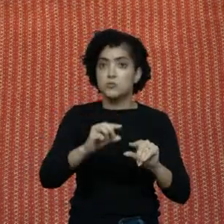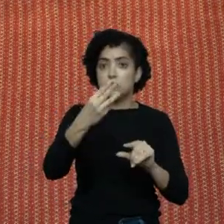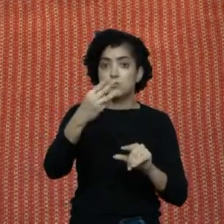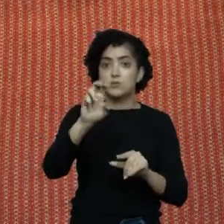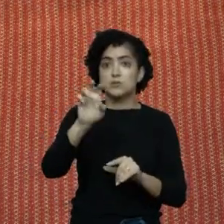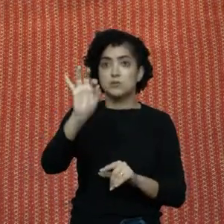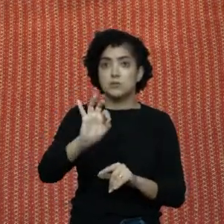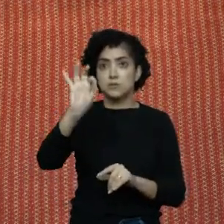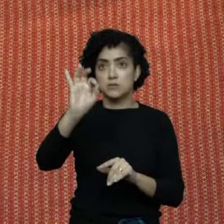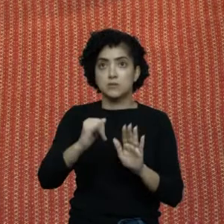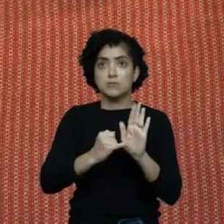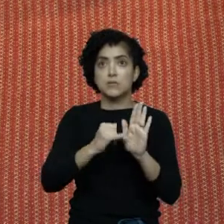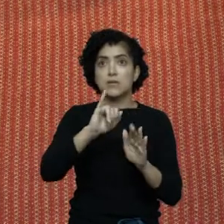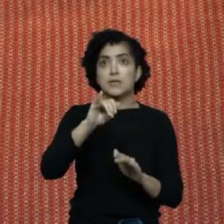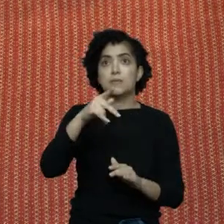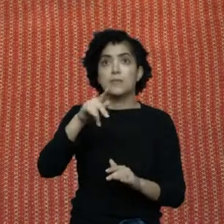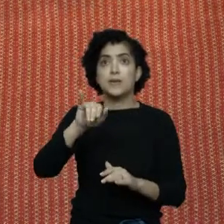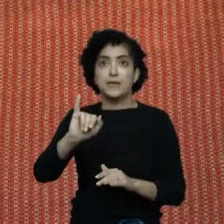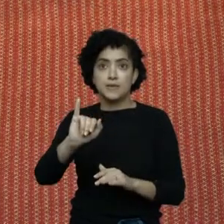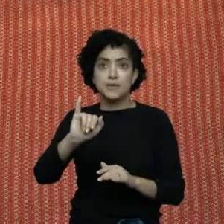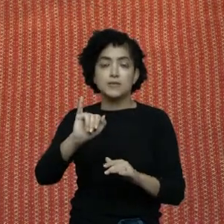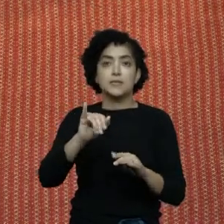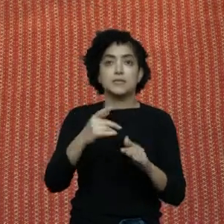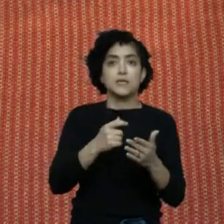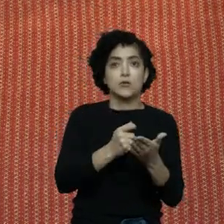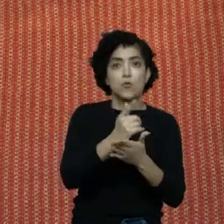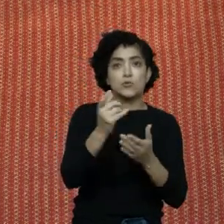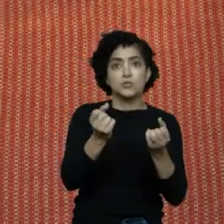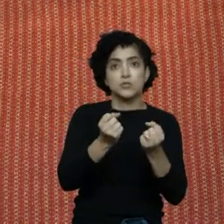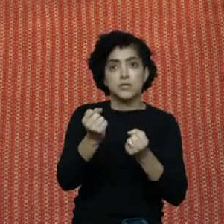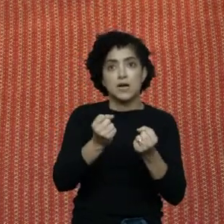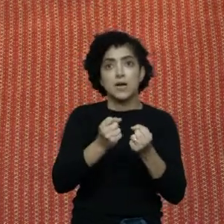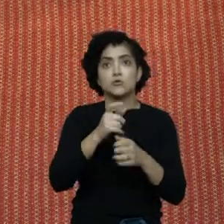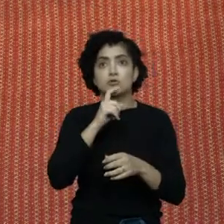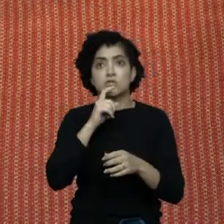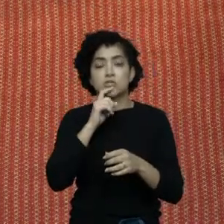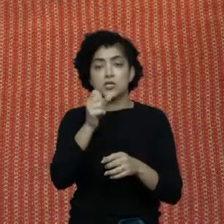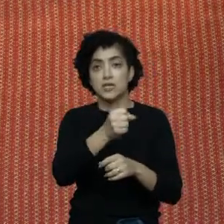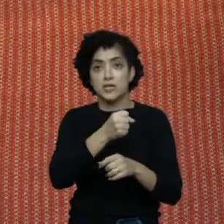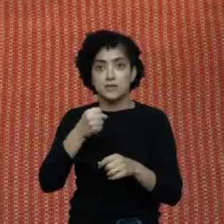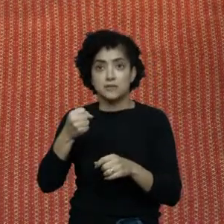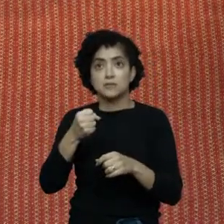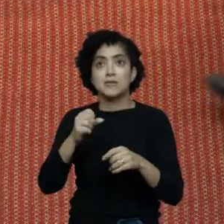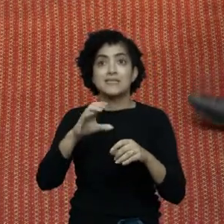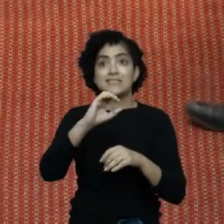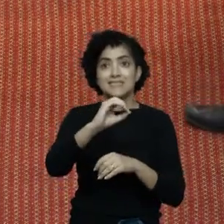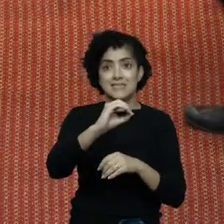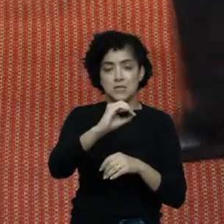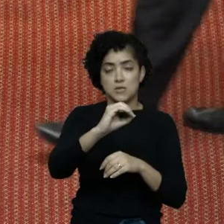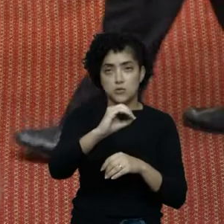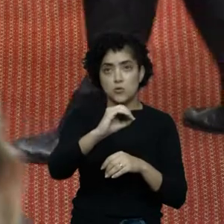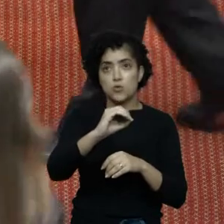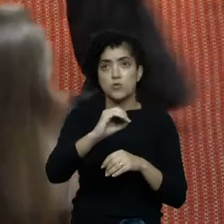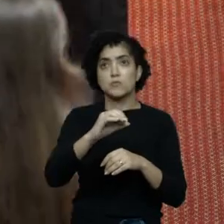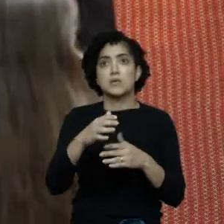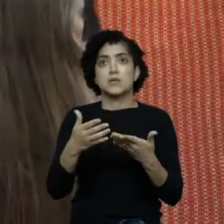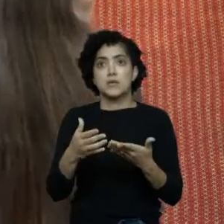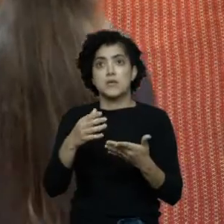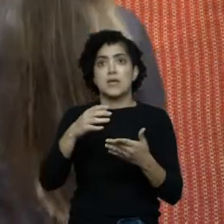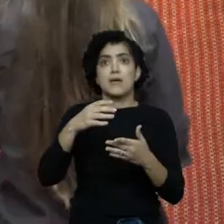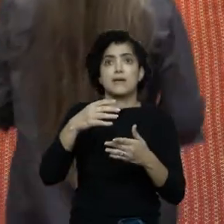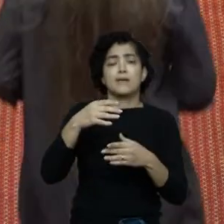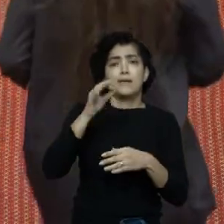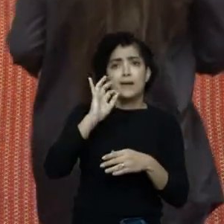imposto de IPI na compra de carros geladeiras e posto importação de alimentos Zerou a taxa de importação para seis alimentos a sexta base vamos café